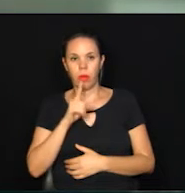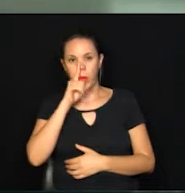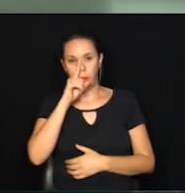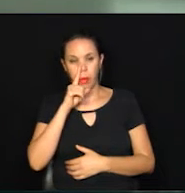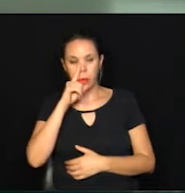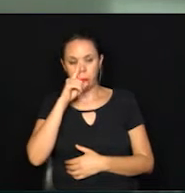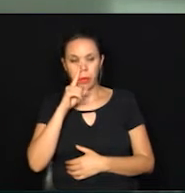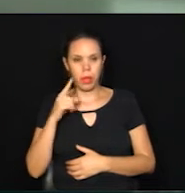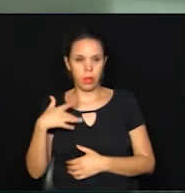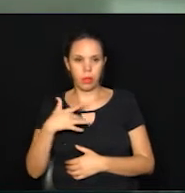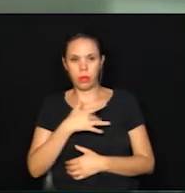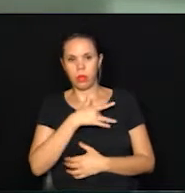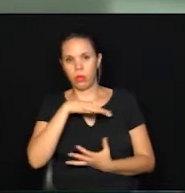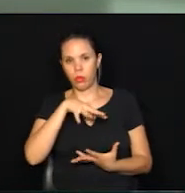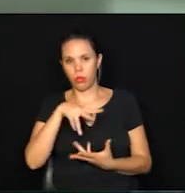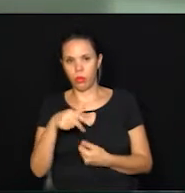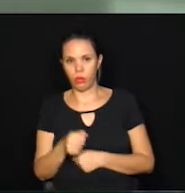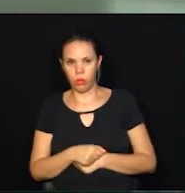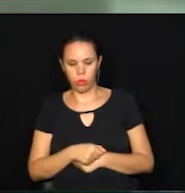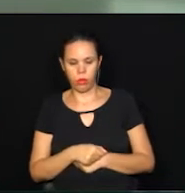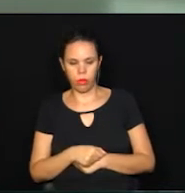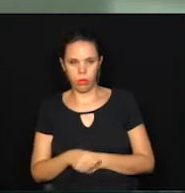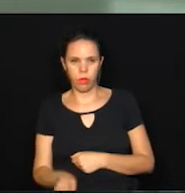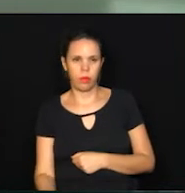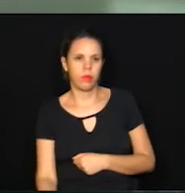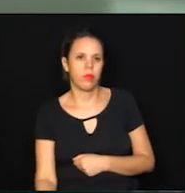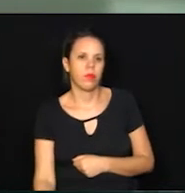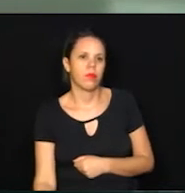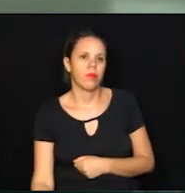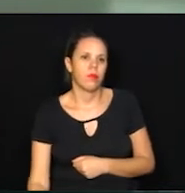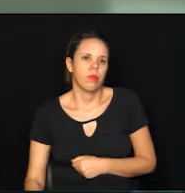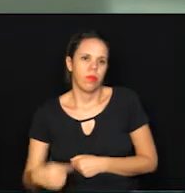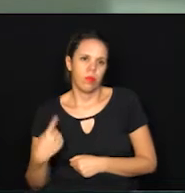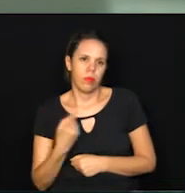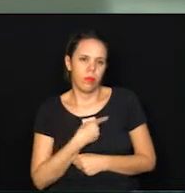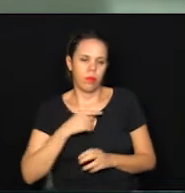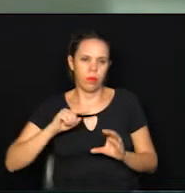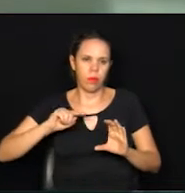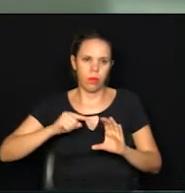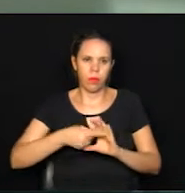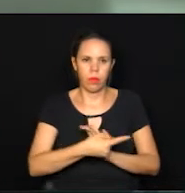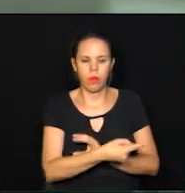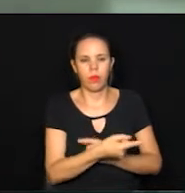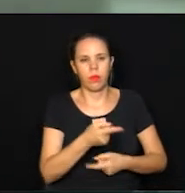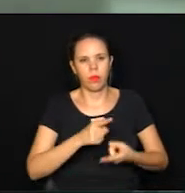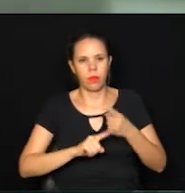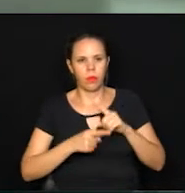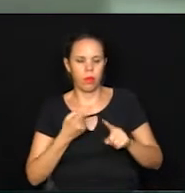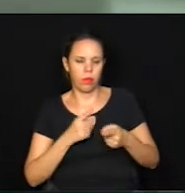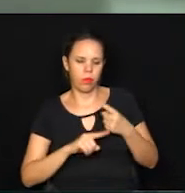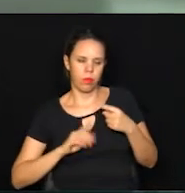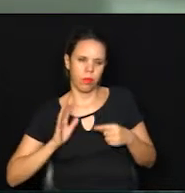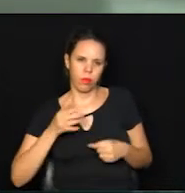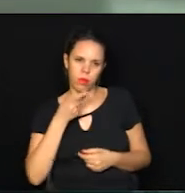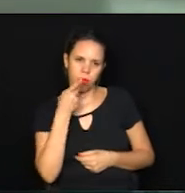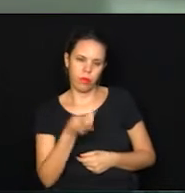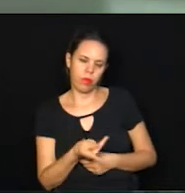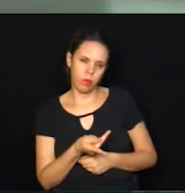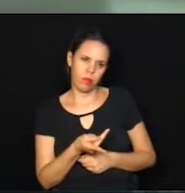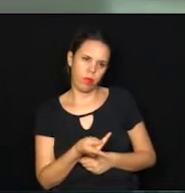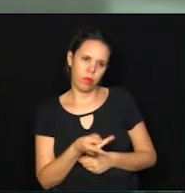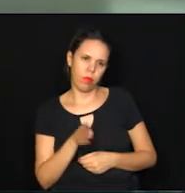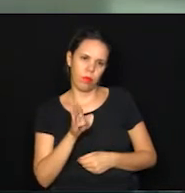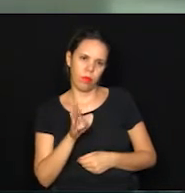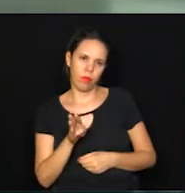mundo. E, ao invés da gente aprofundar esses acordos a qual nós já mencionamos, com os BRICS ou